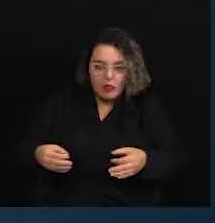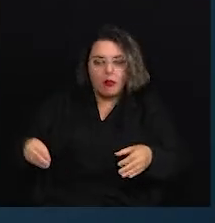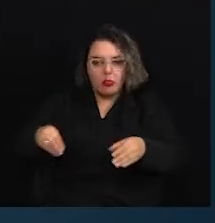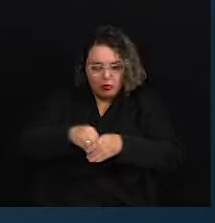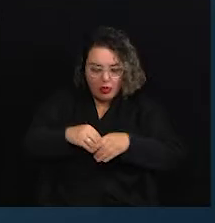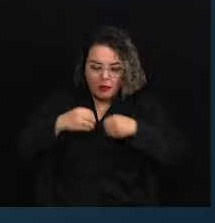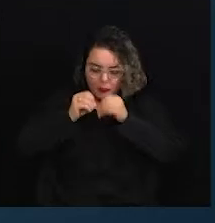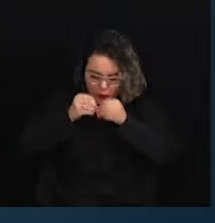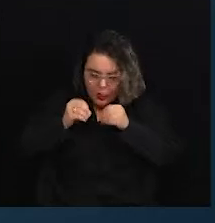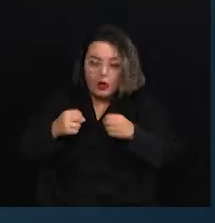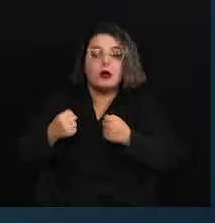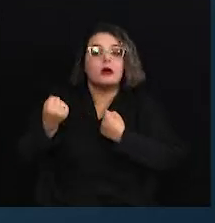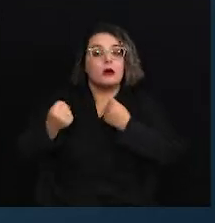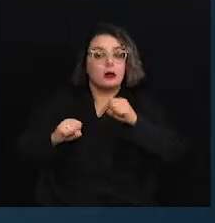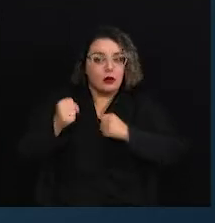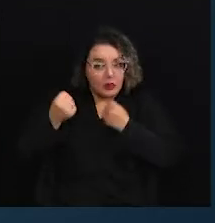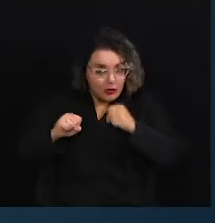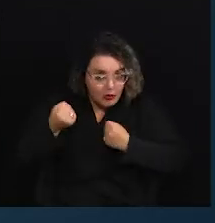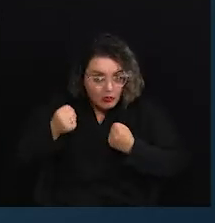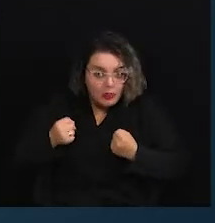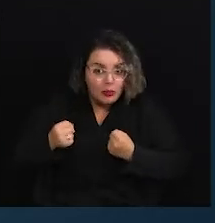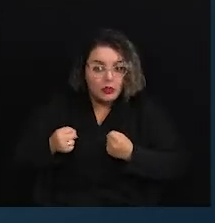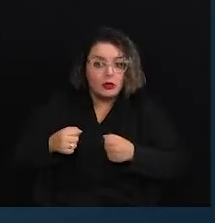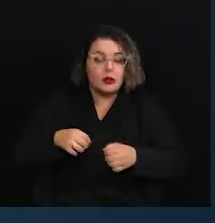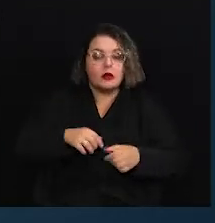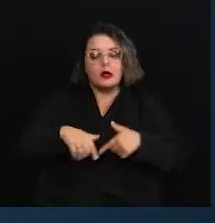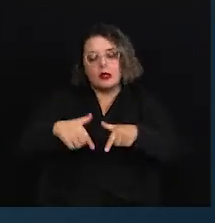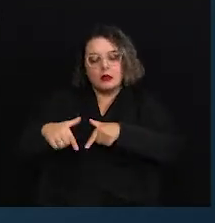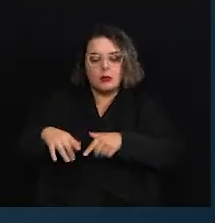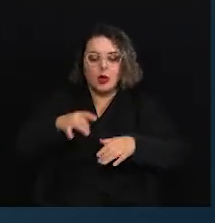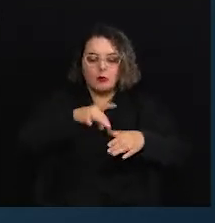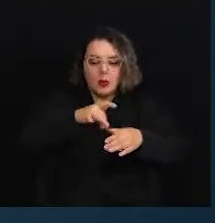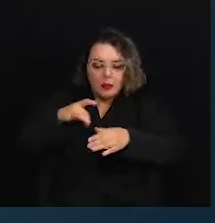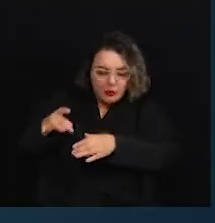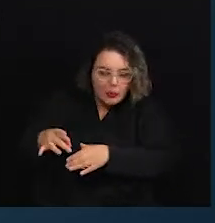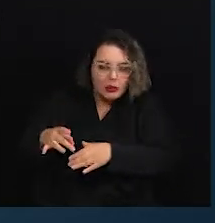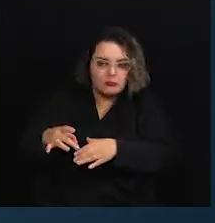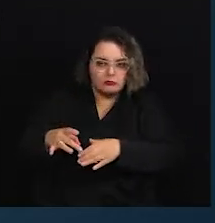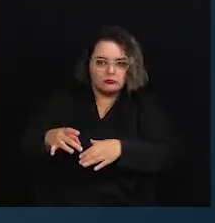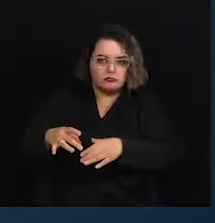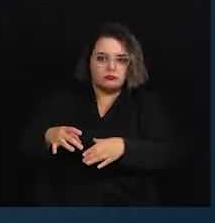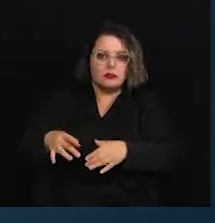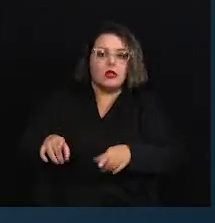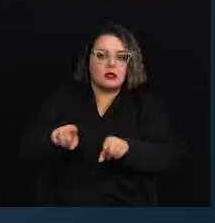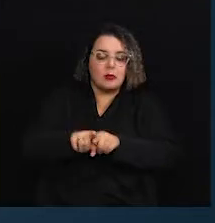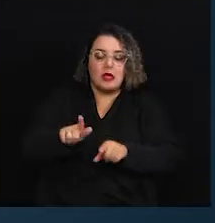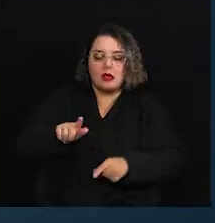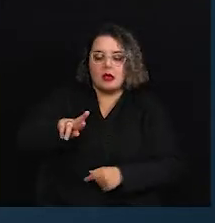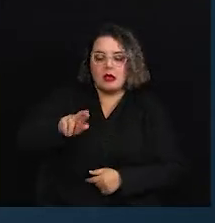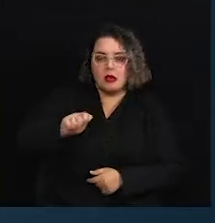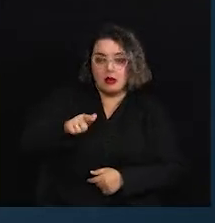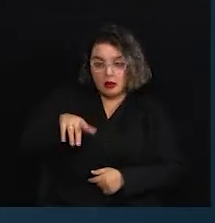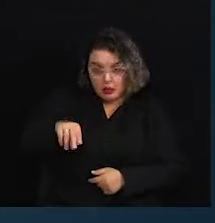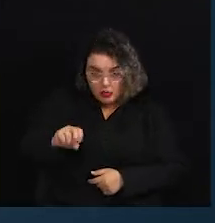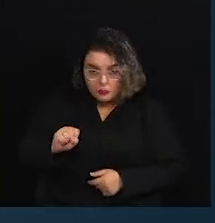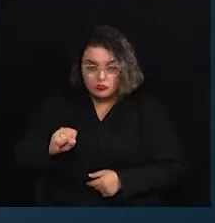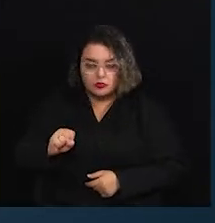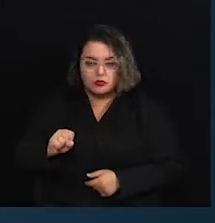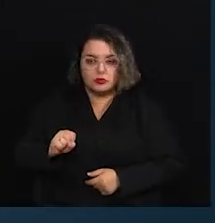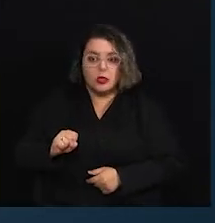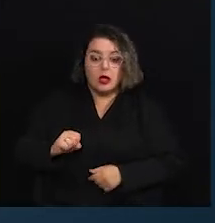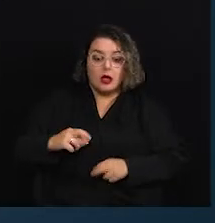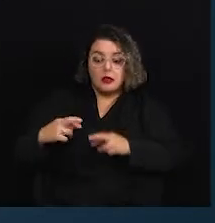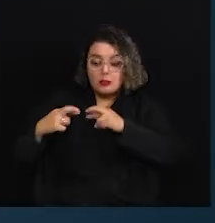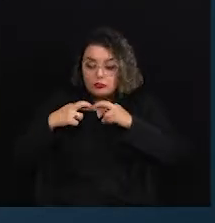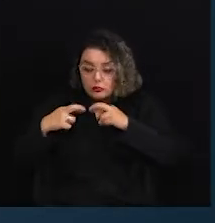de laboratórios e empresas que trabalham com essa parte de sementes e grãos. Então, dessa forma, a gente está procurando o sanador do analista